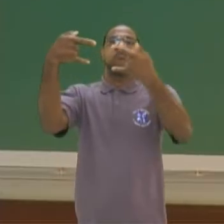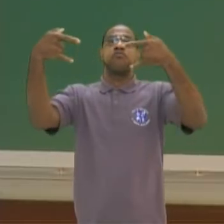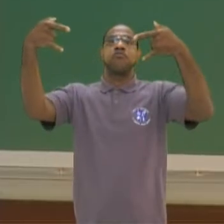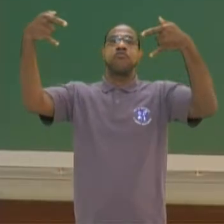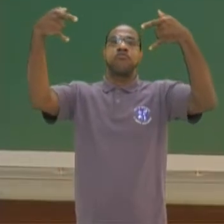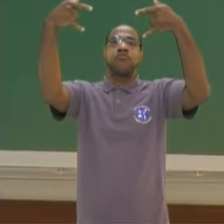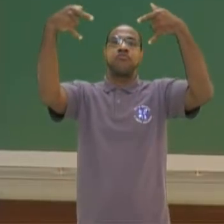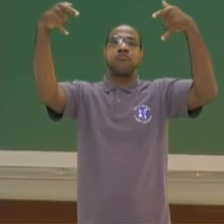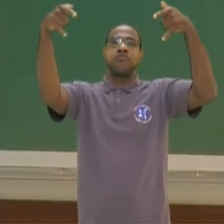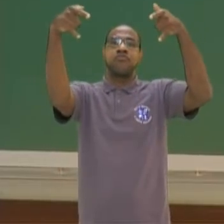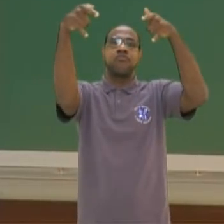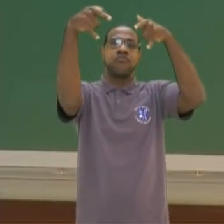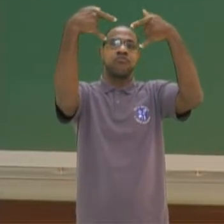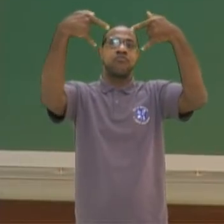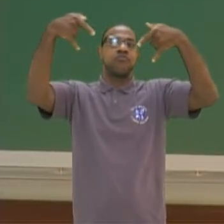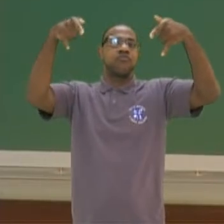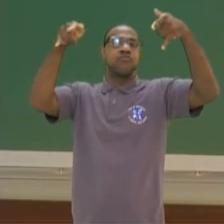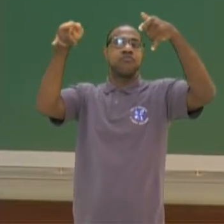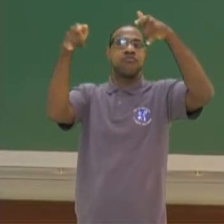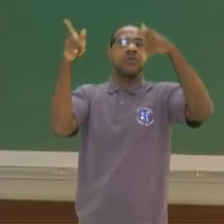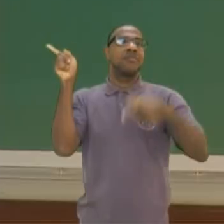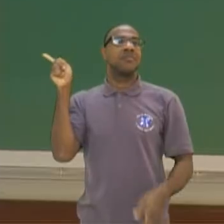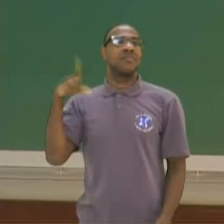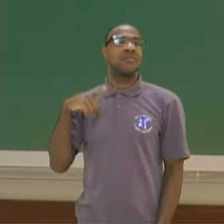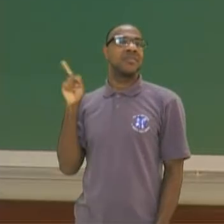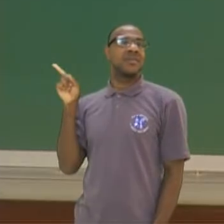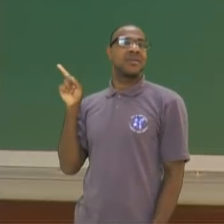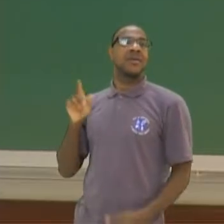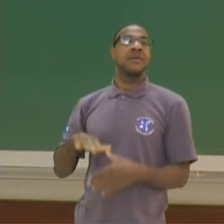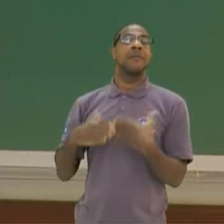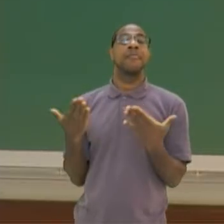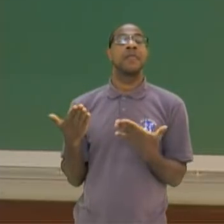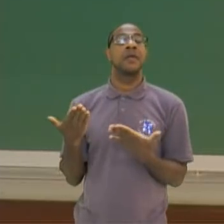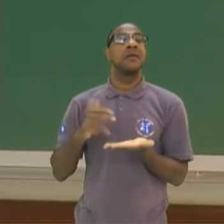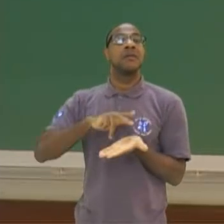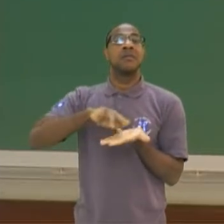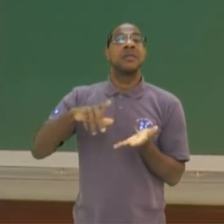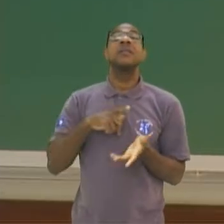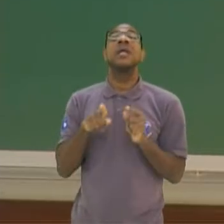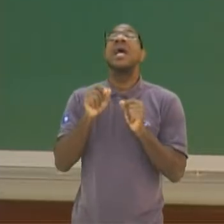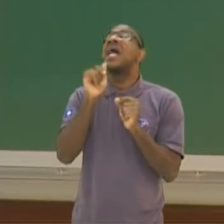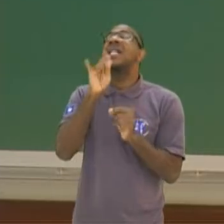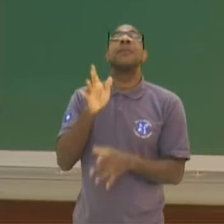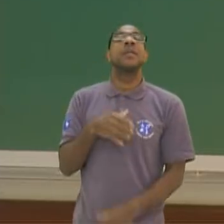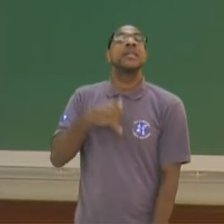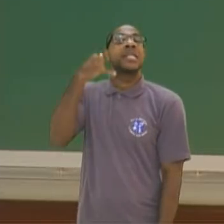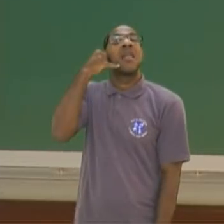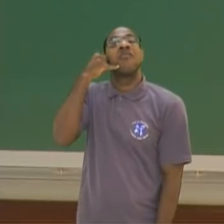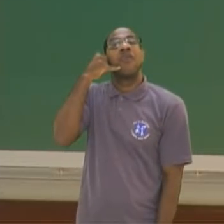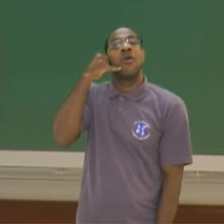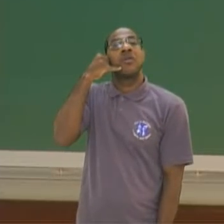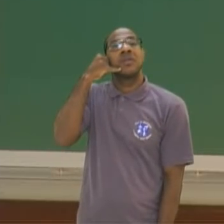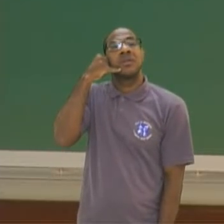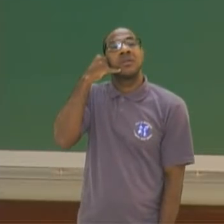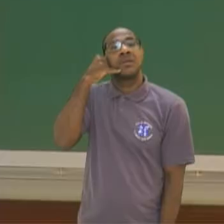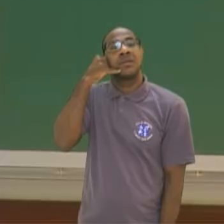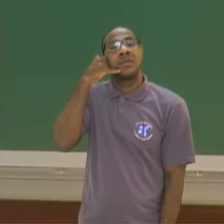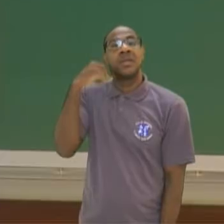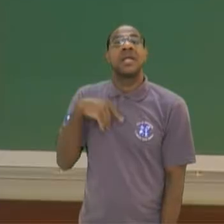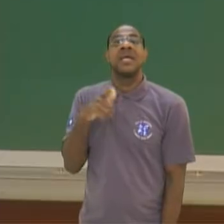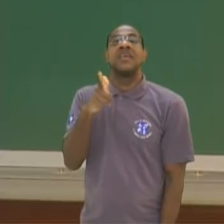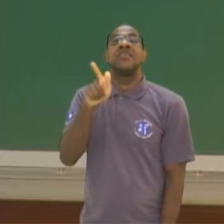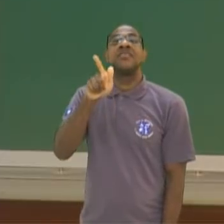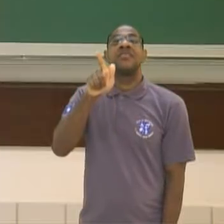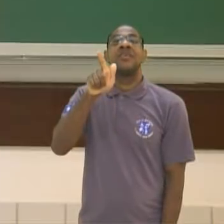nós já falamos de ondas de rádio, mas e quando a gente conversa, por exemplo, por telefone, ou a gente tem o